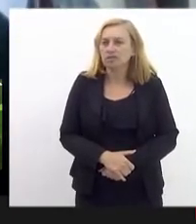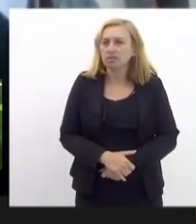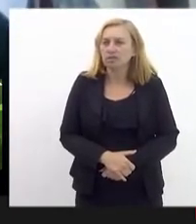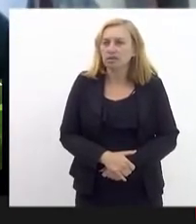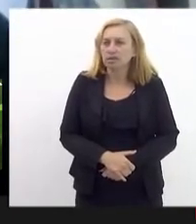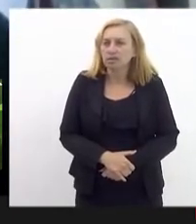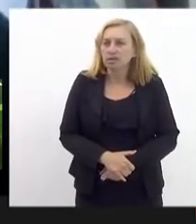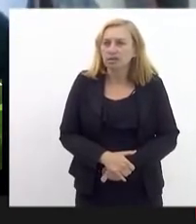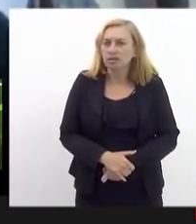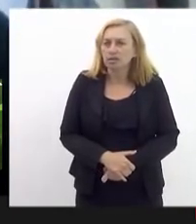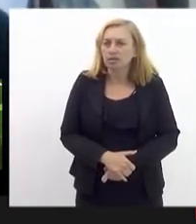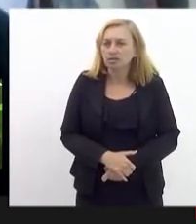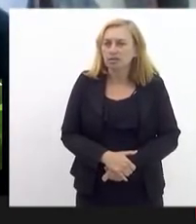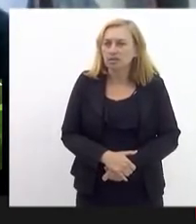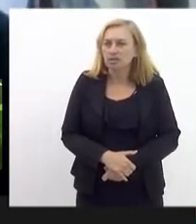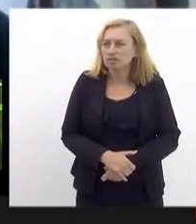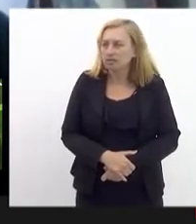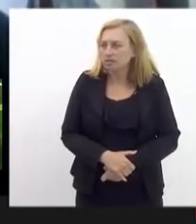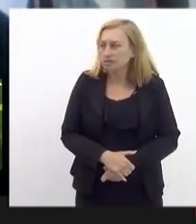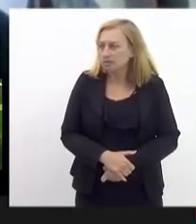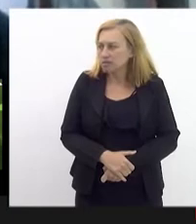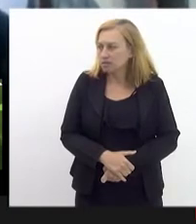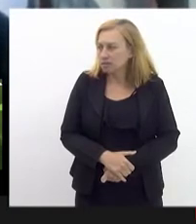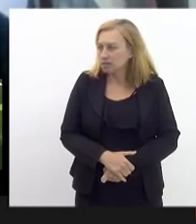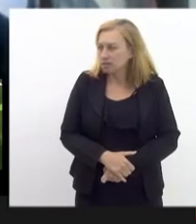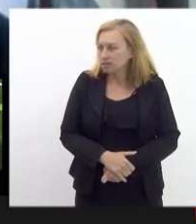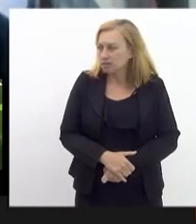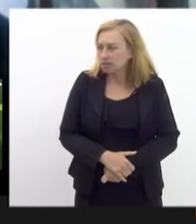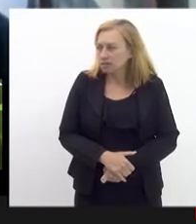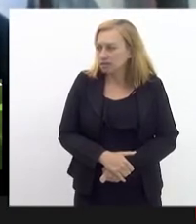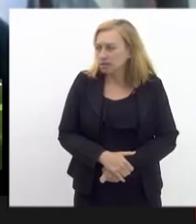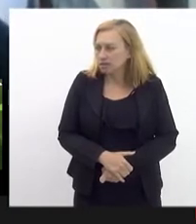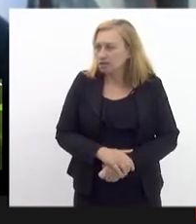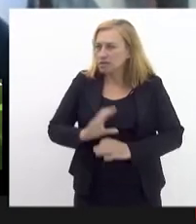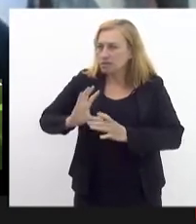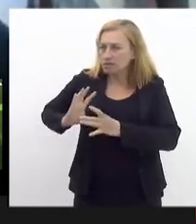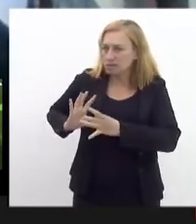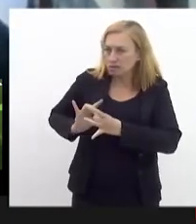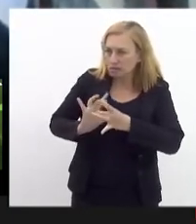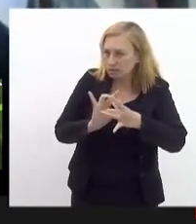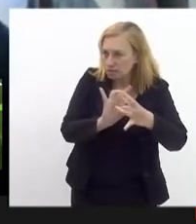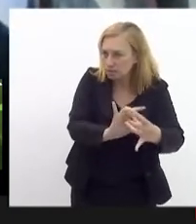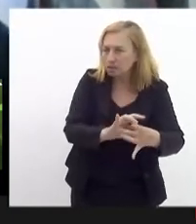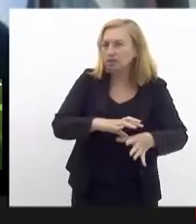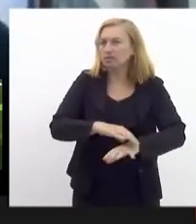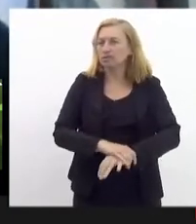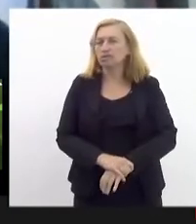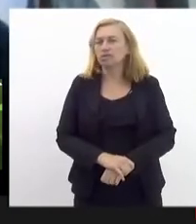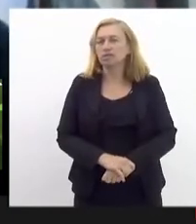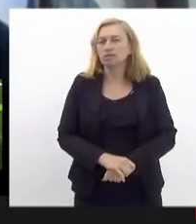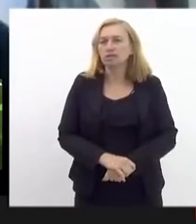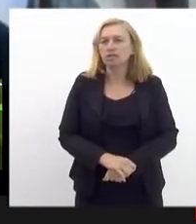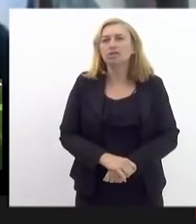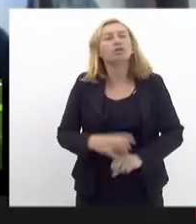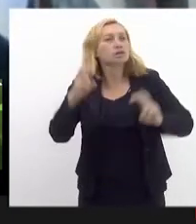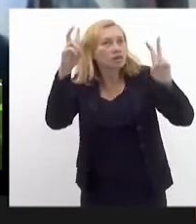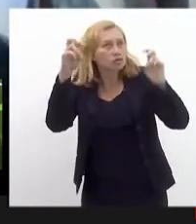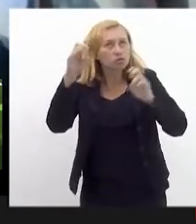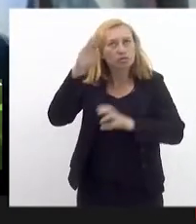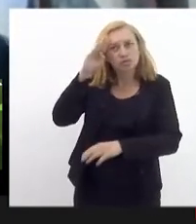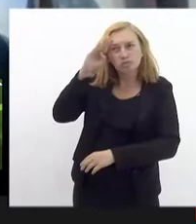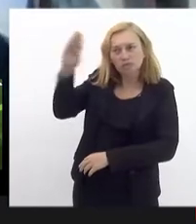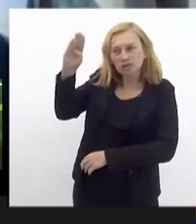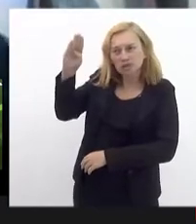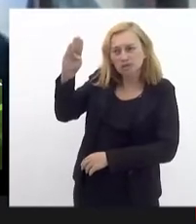ele foi bastante emendado. Uma das questões